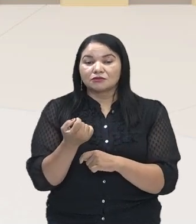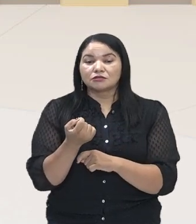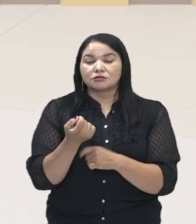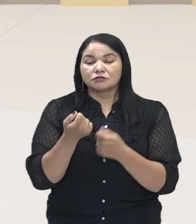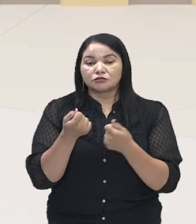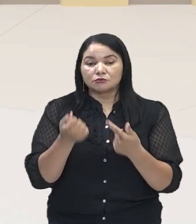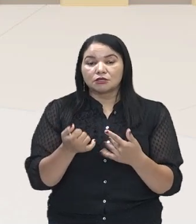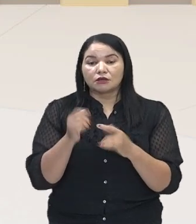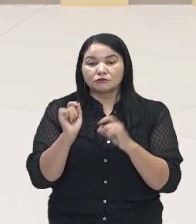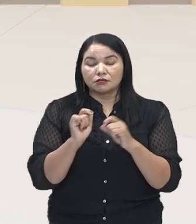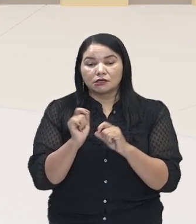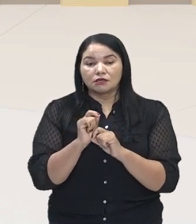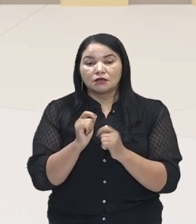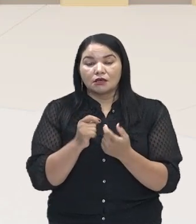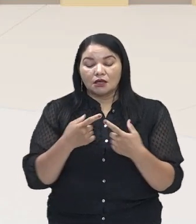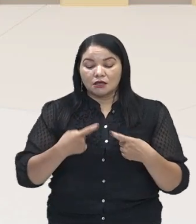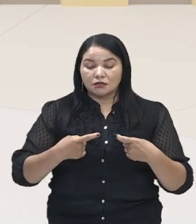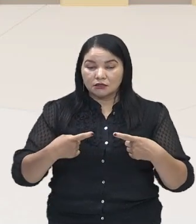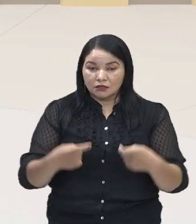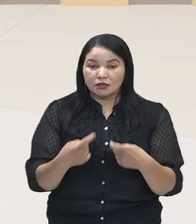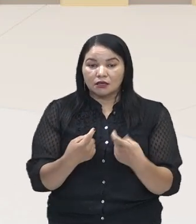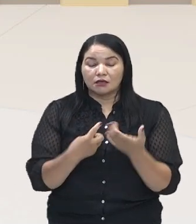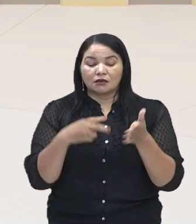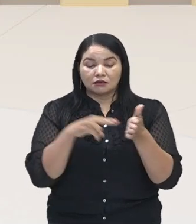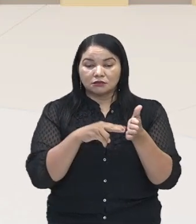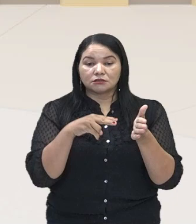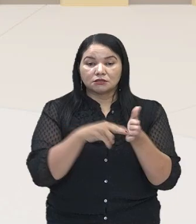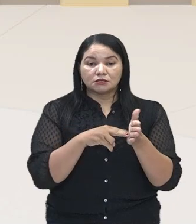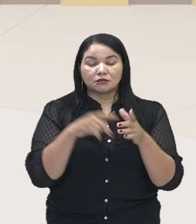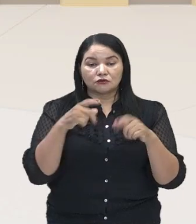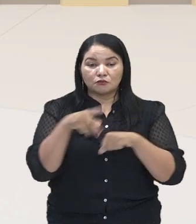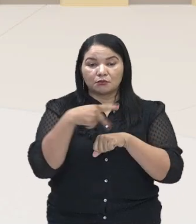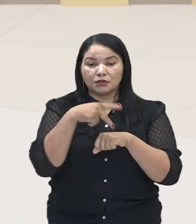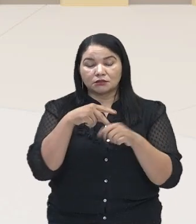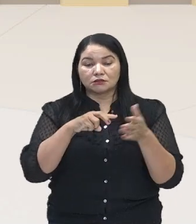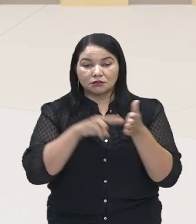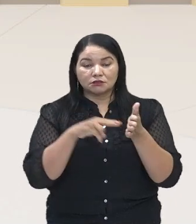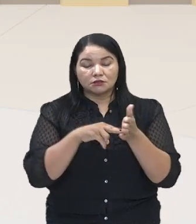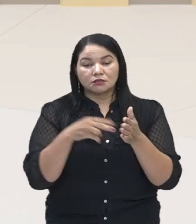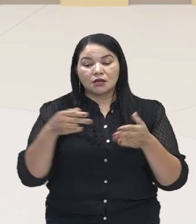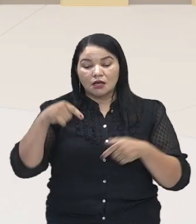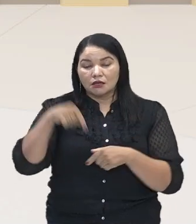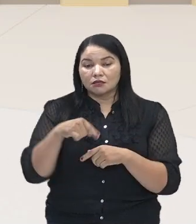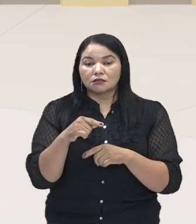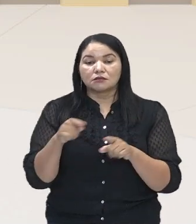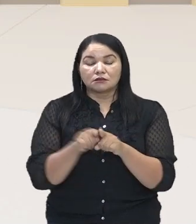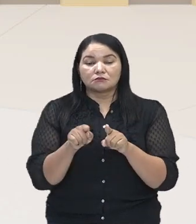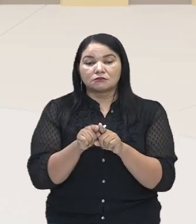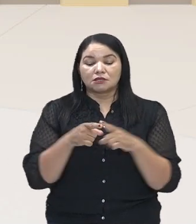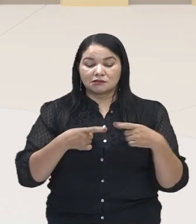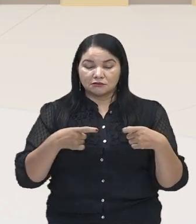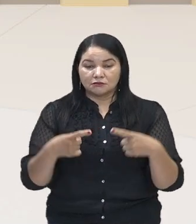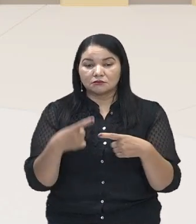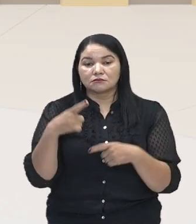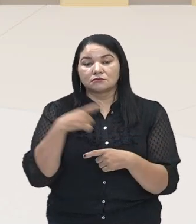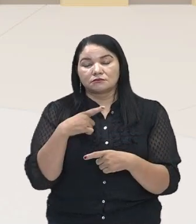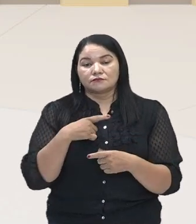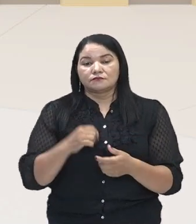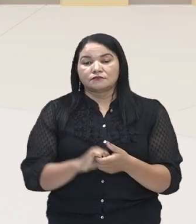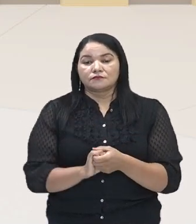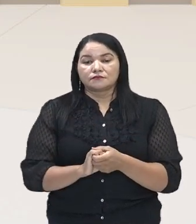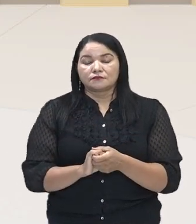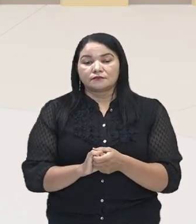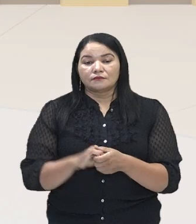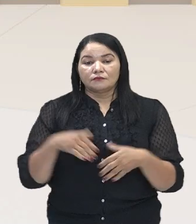na Síria também ocorre, uma guerra interna aqui no Brasil com essas mortes. E aí, como tivemos várias mortes,